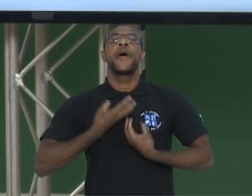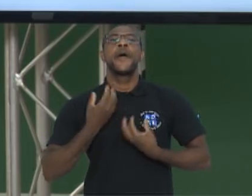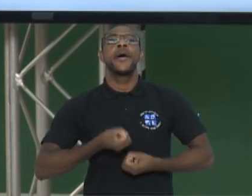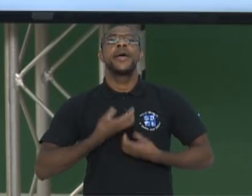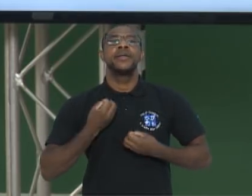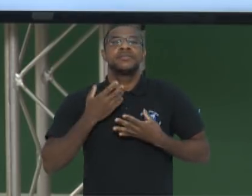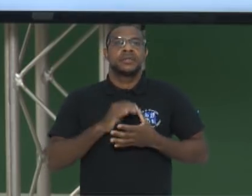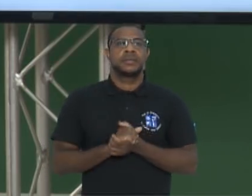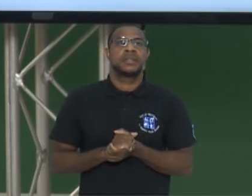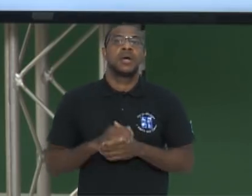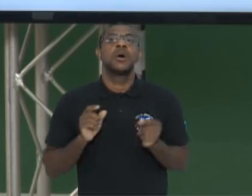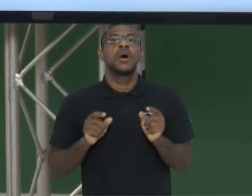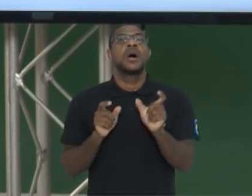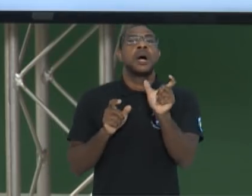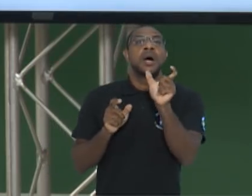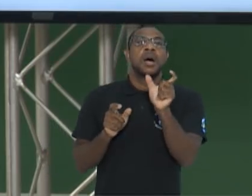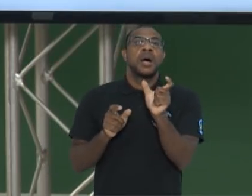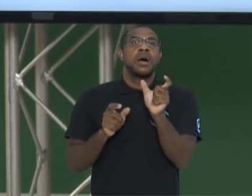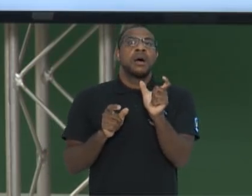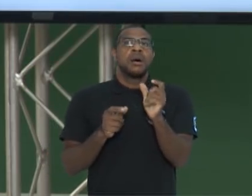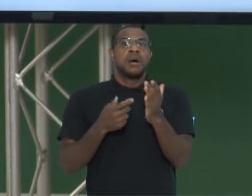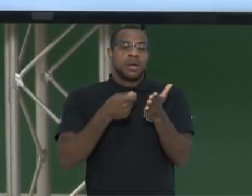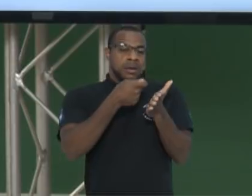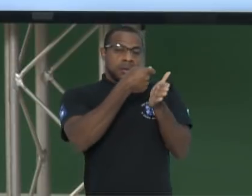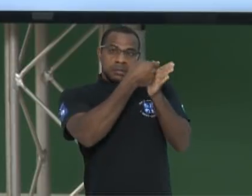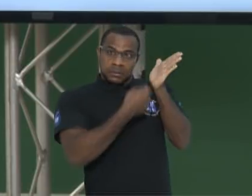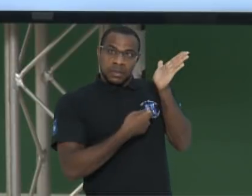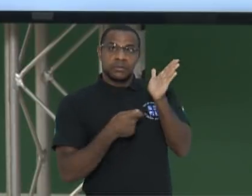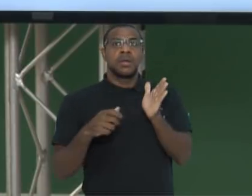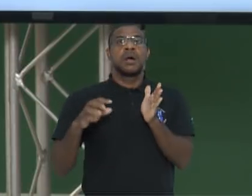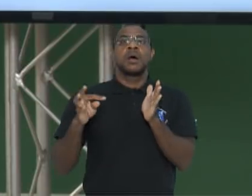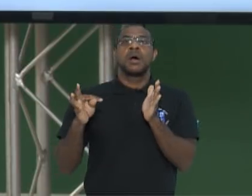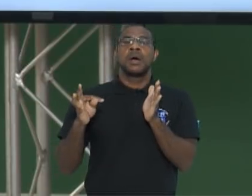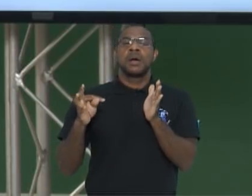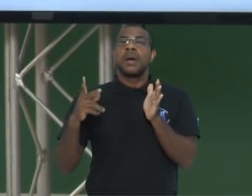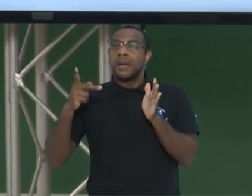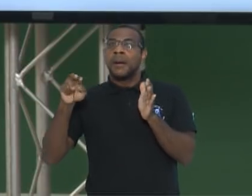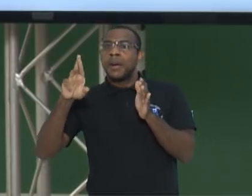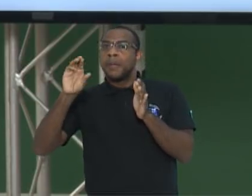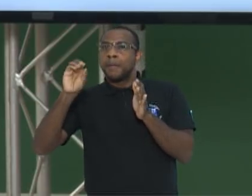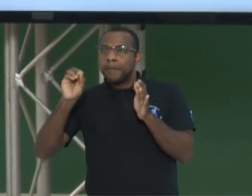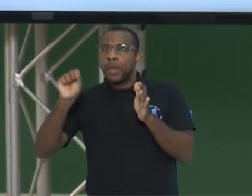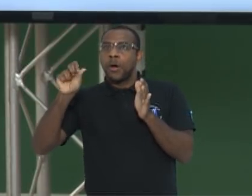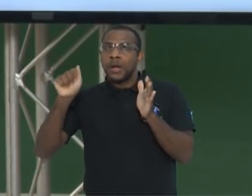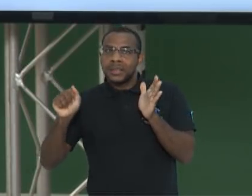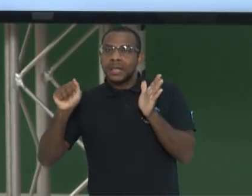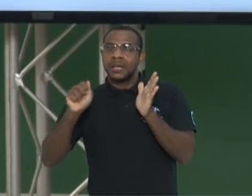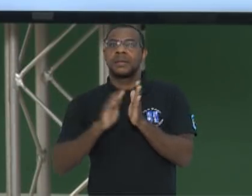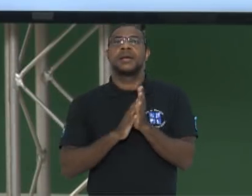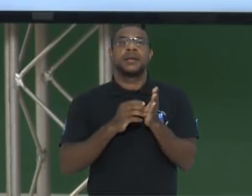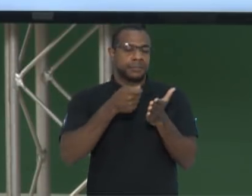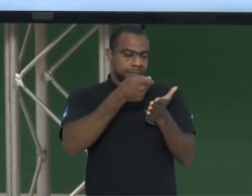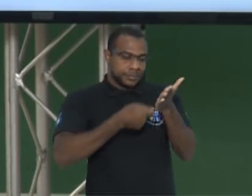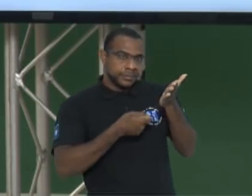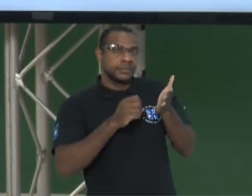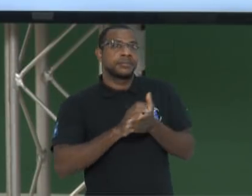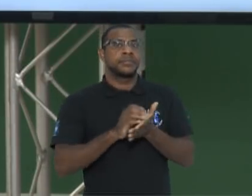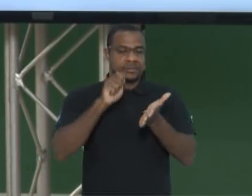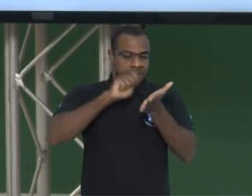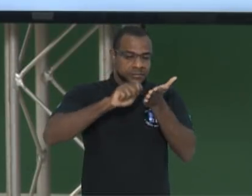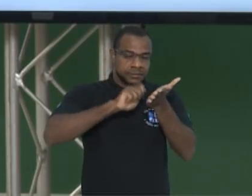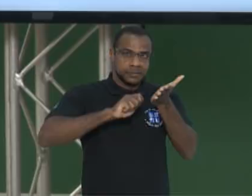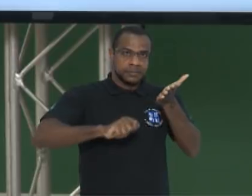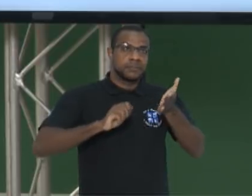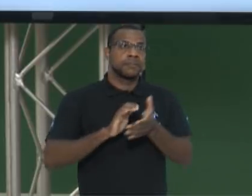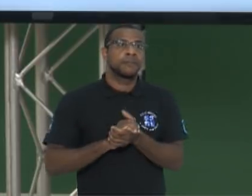escrito em prosa. Né, se trata ali de uma narrativa fictícia escrita em prosa. Né,